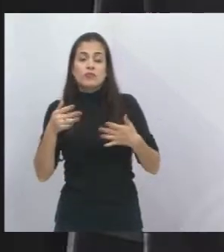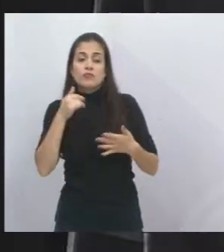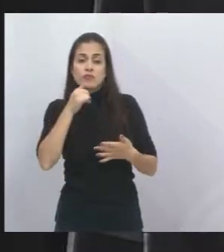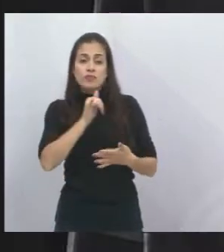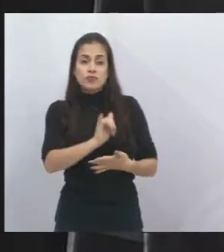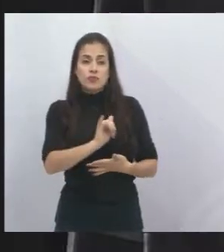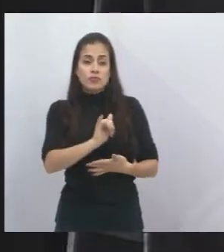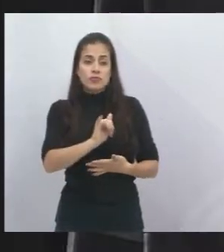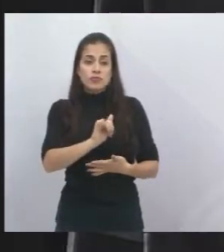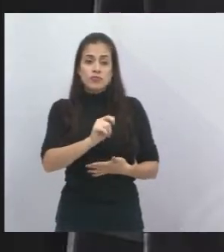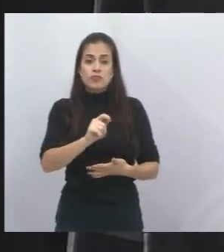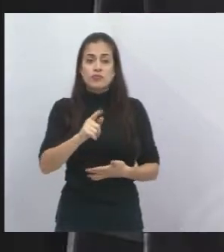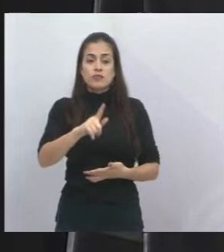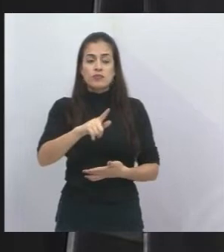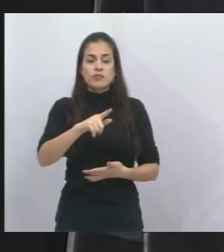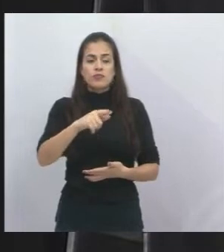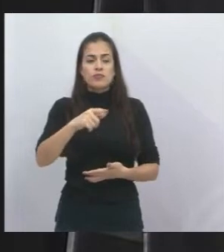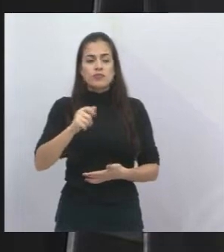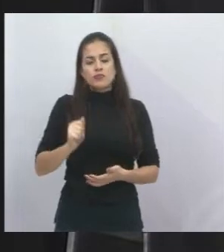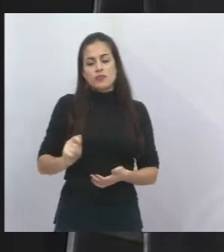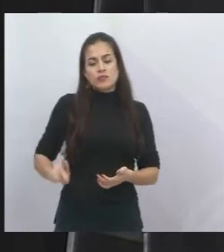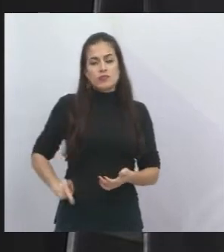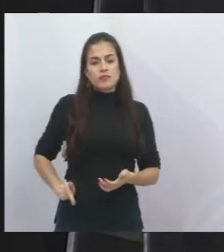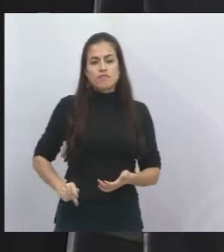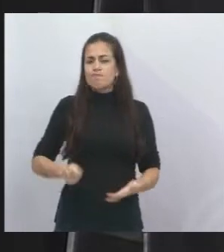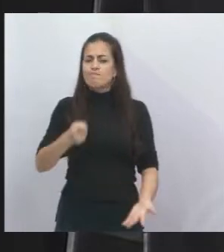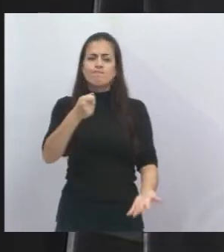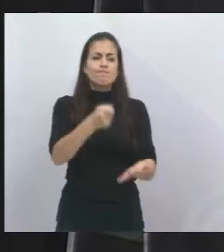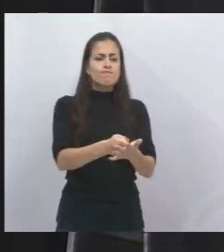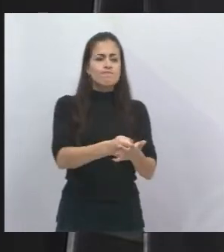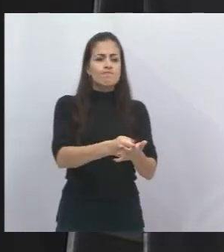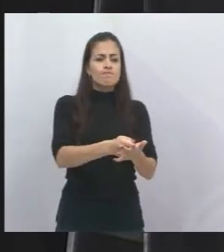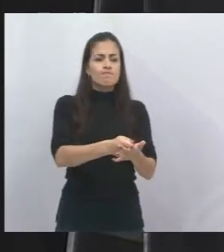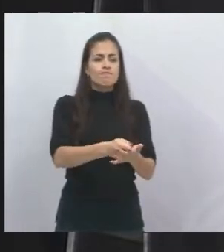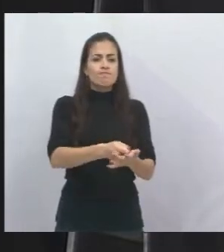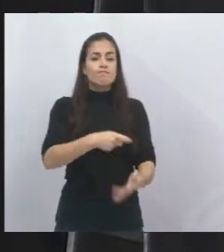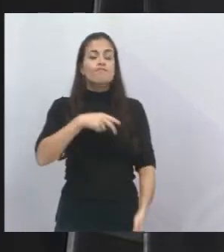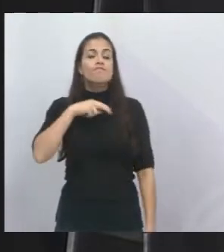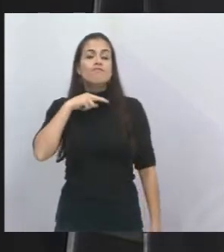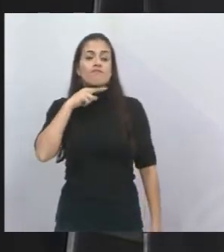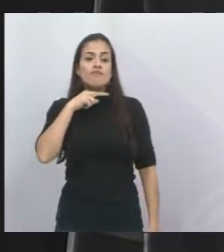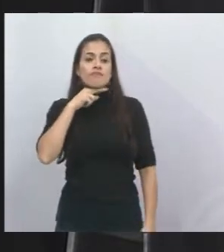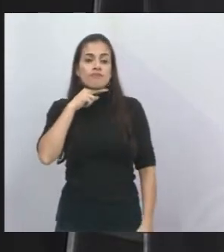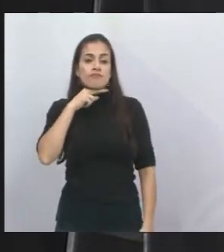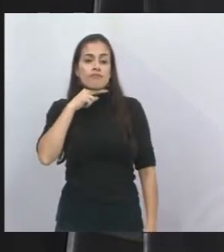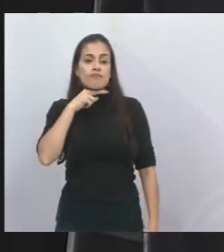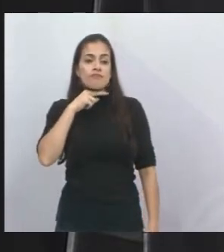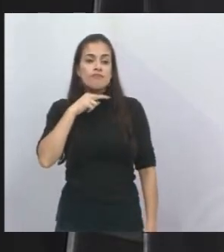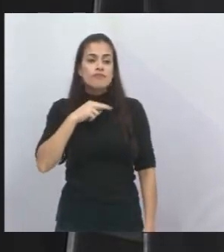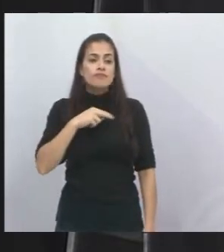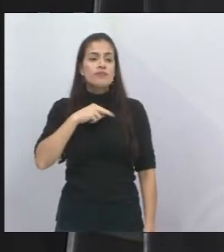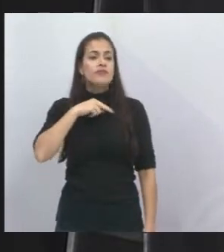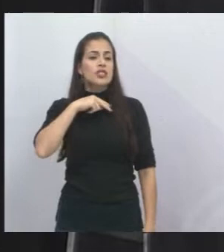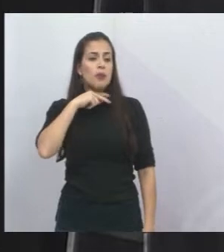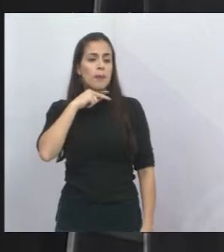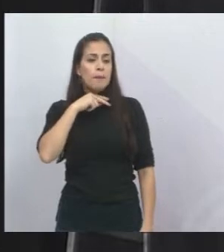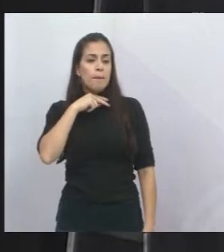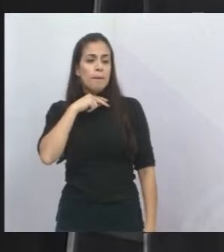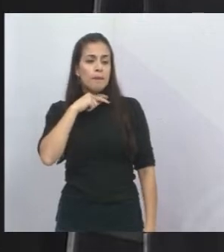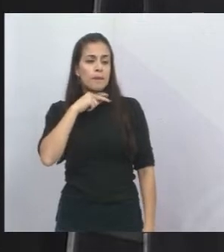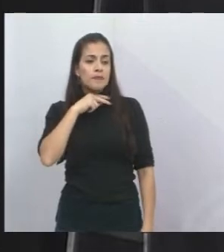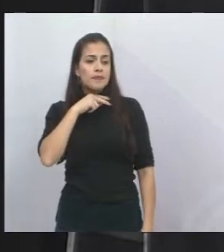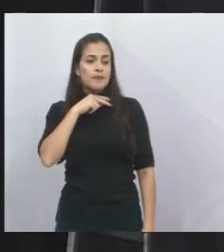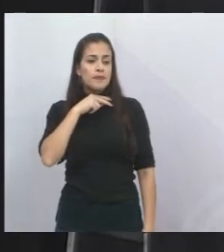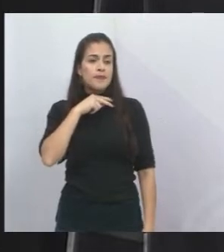do neto, porque foi isso que o vereador citou, que ele vai pagar o convênio do neto. Então, do neto a responsabilidade é do filho, não